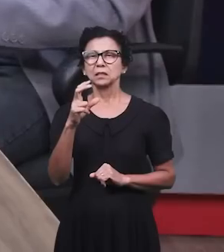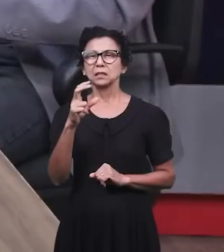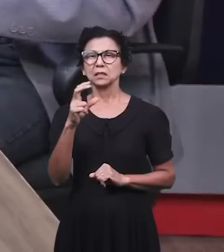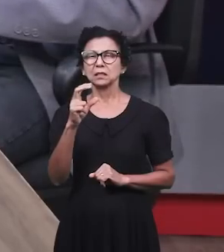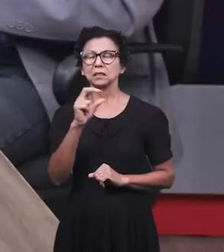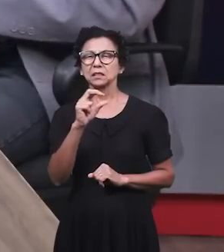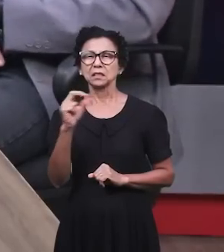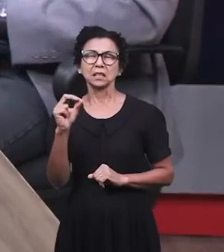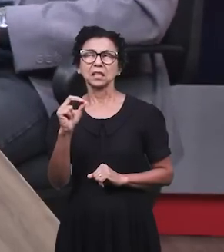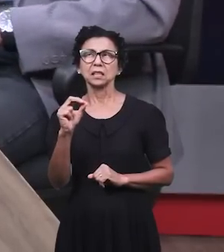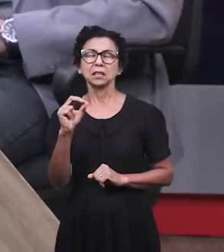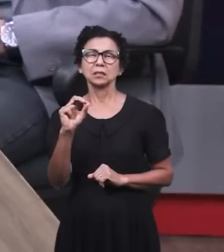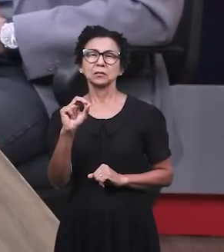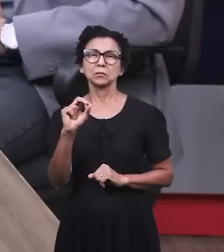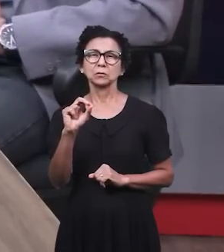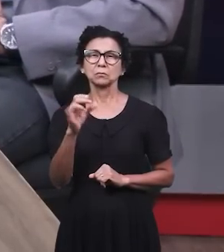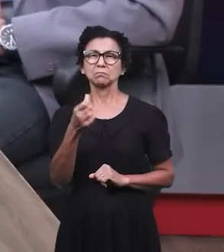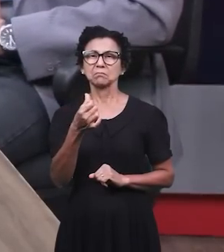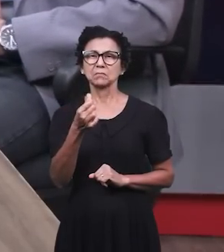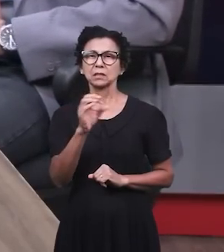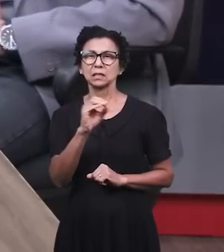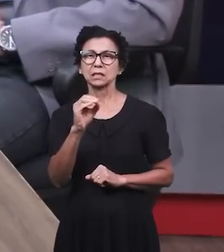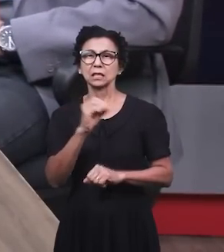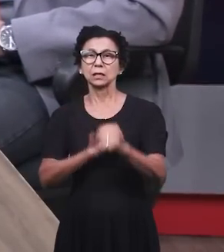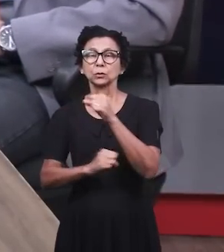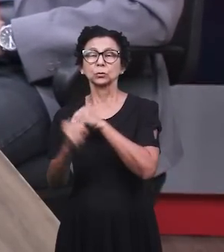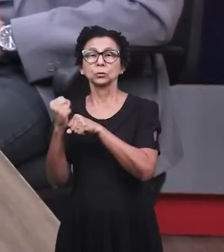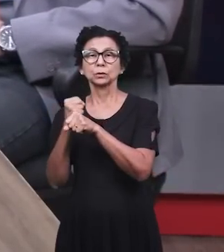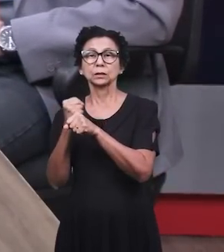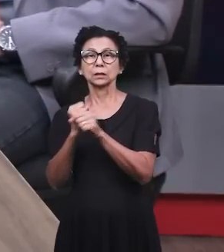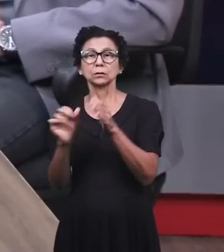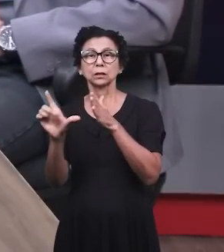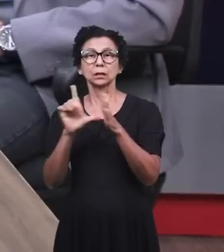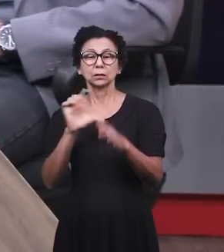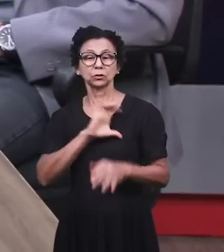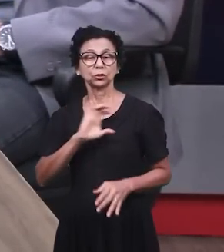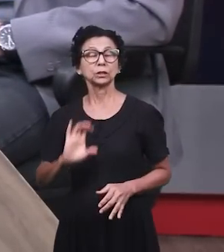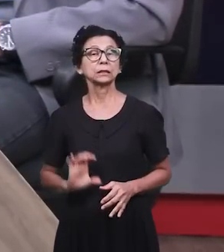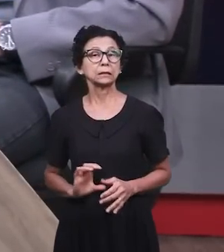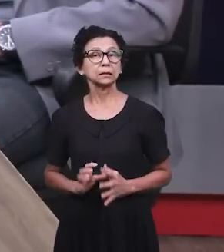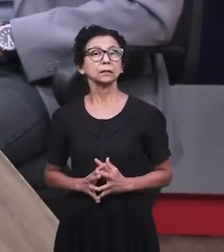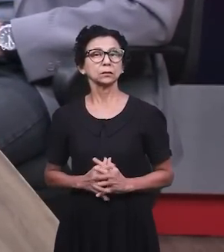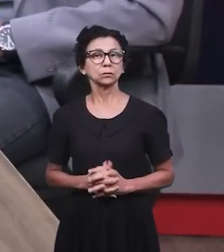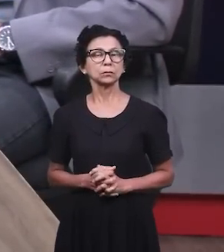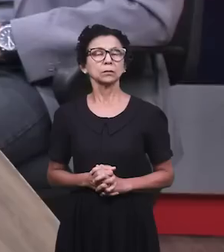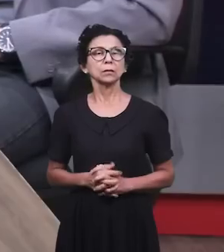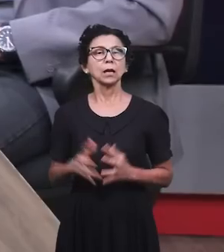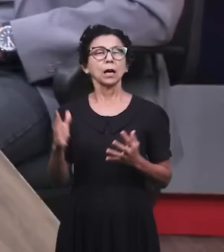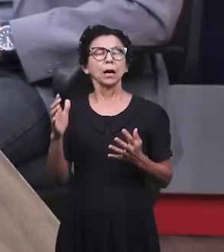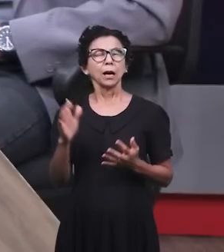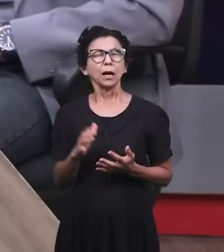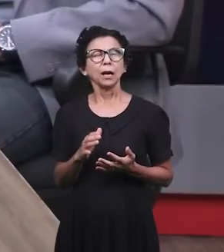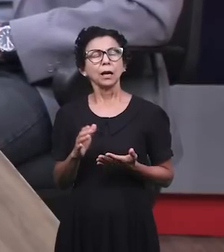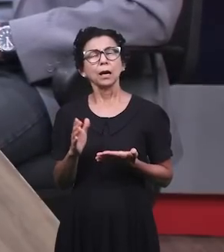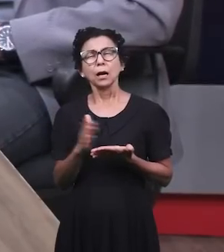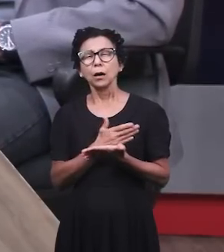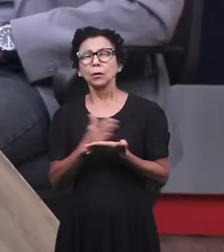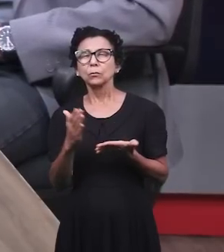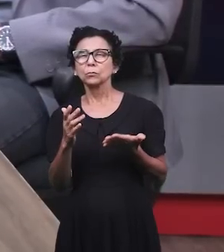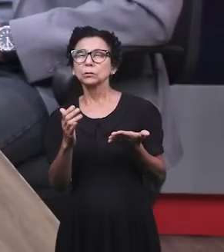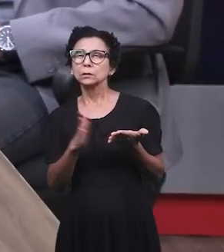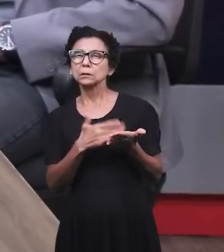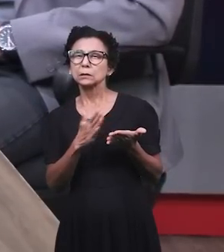antes de Cristo. Há até registros históricos de que alguns livros do Velho Testamento foram escritos